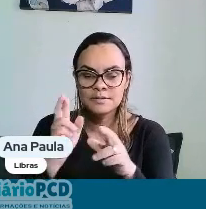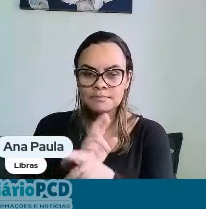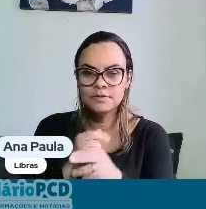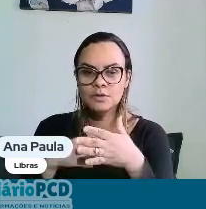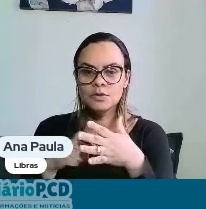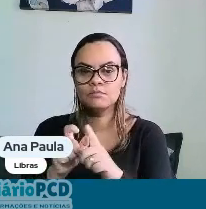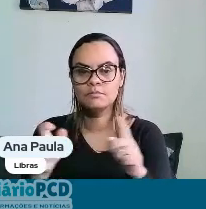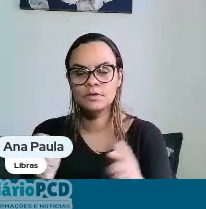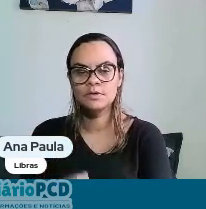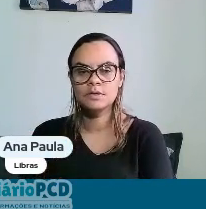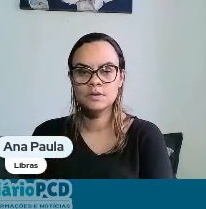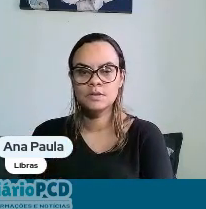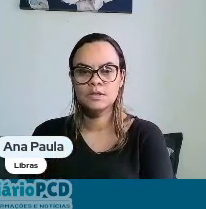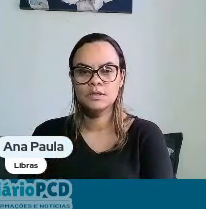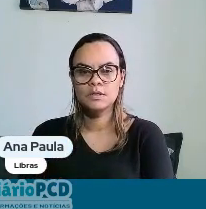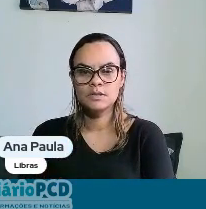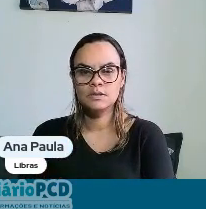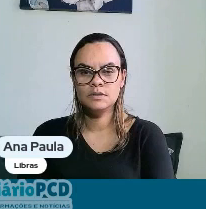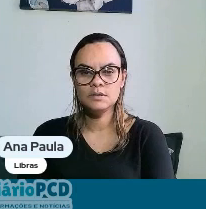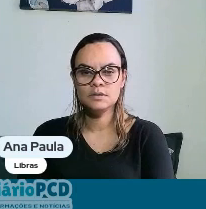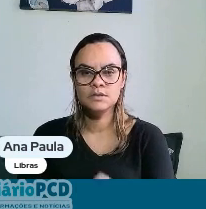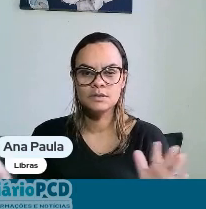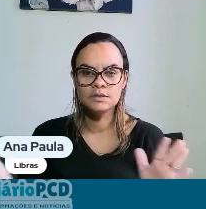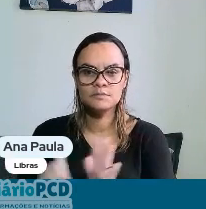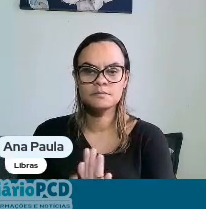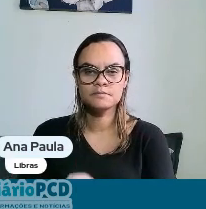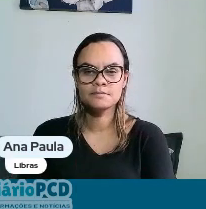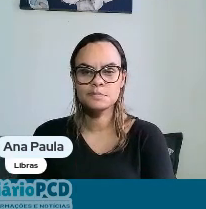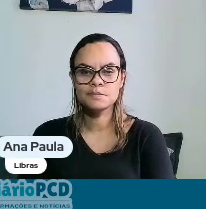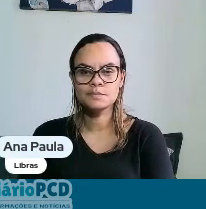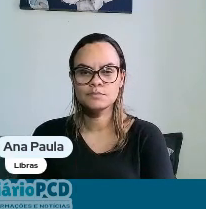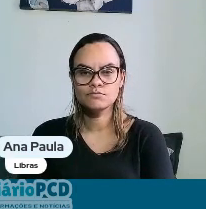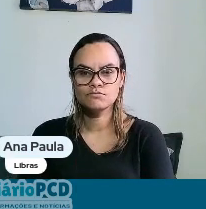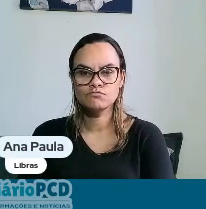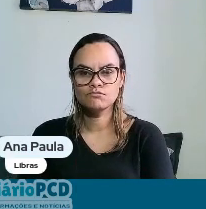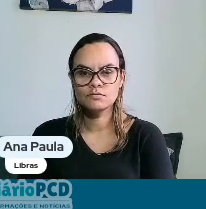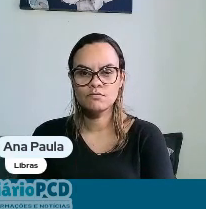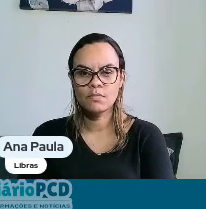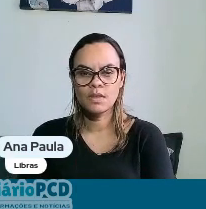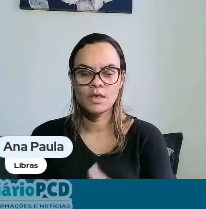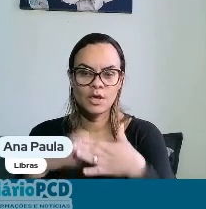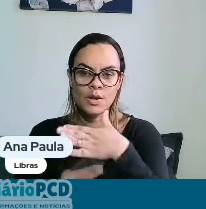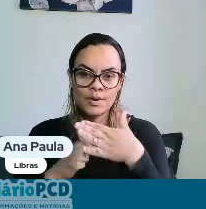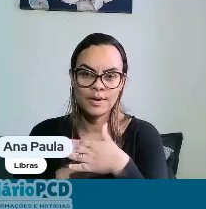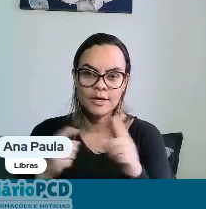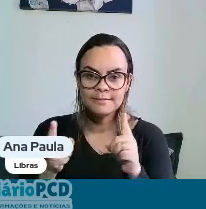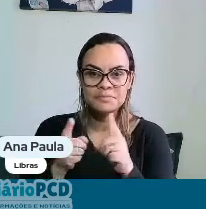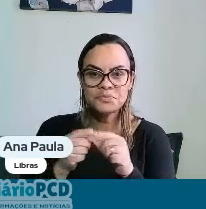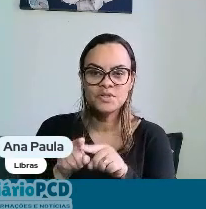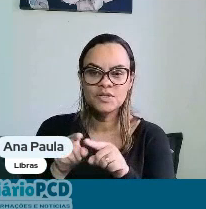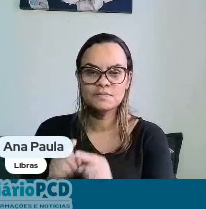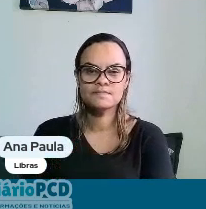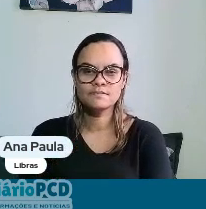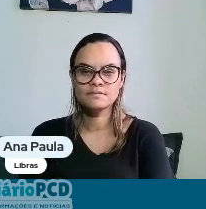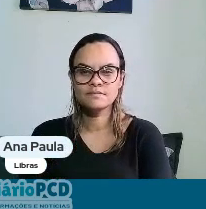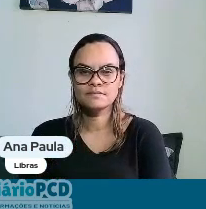empresas. E aí veio a legislação do Simples, a legislação das microempresas. Eu acho que